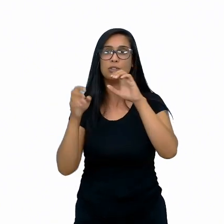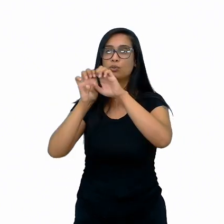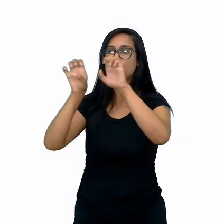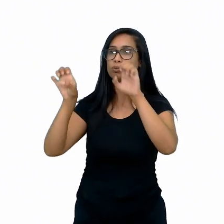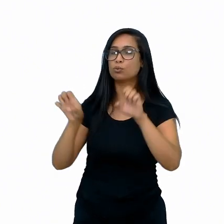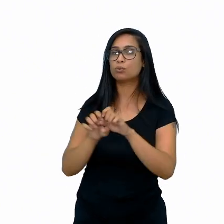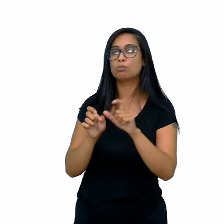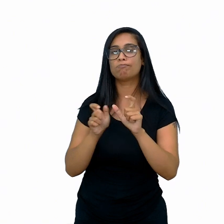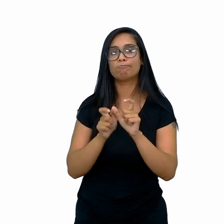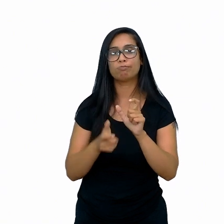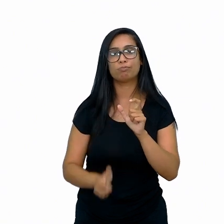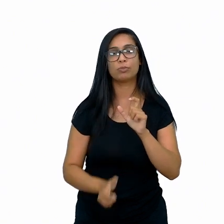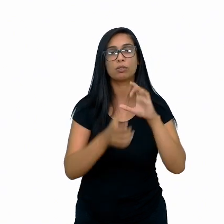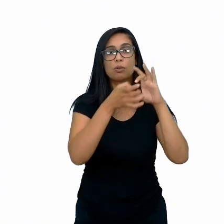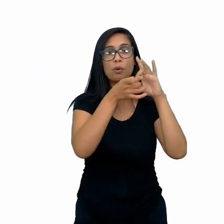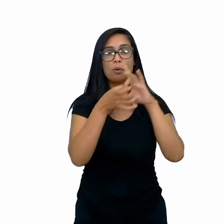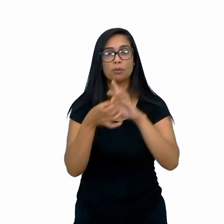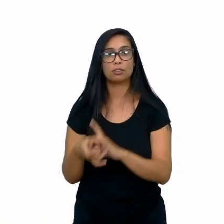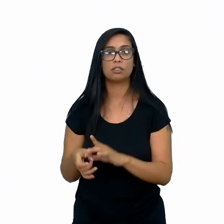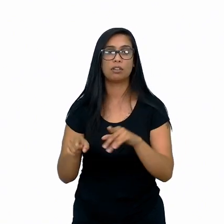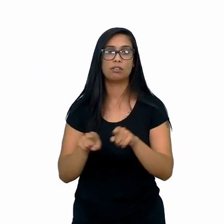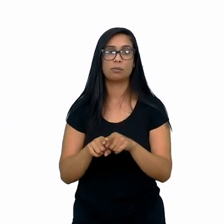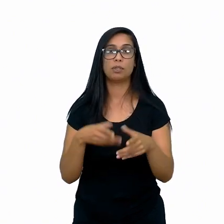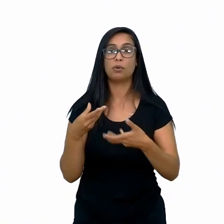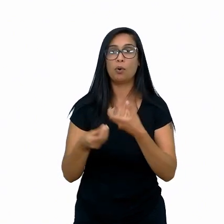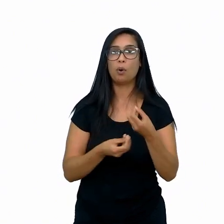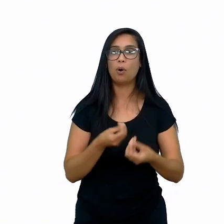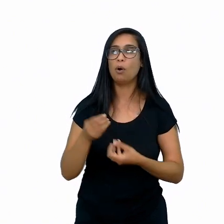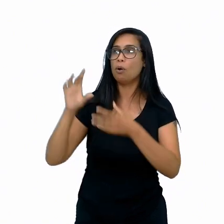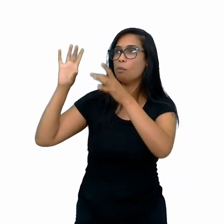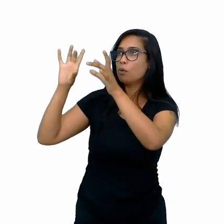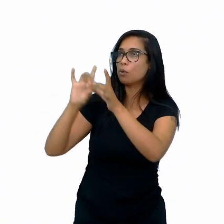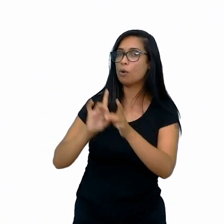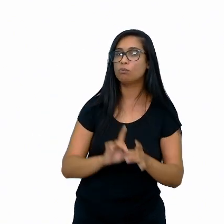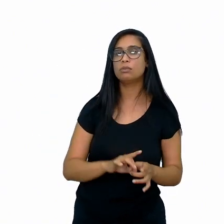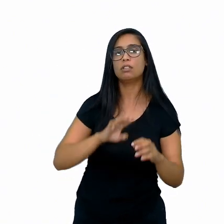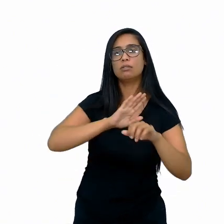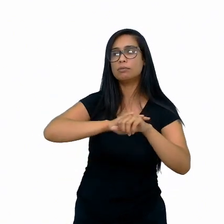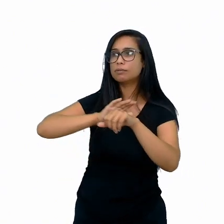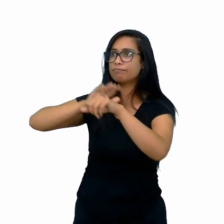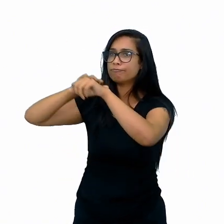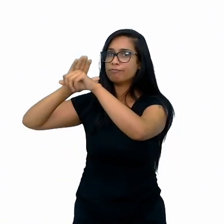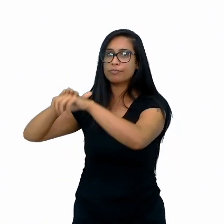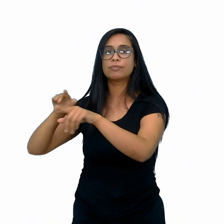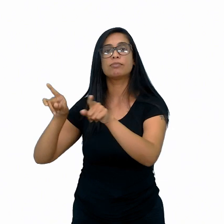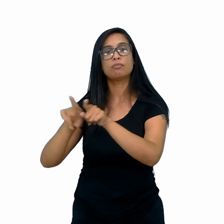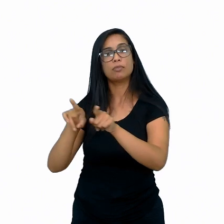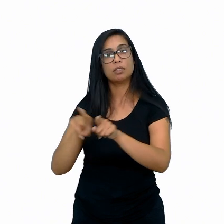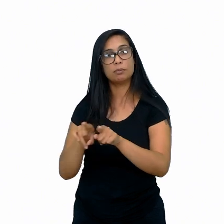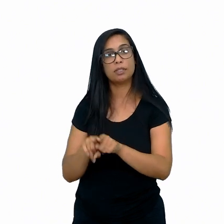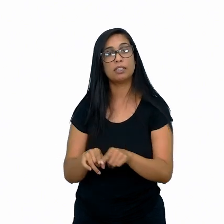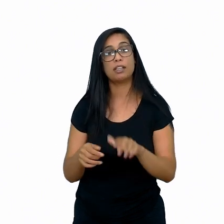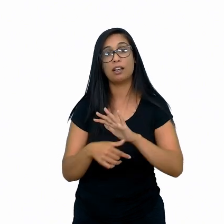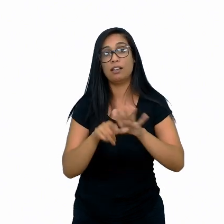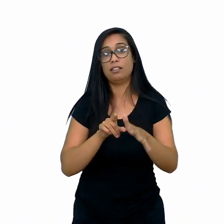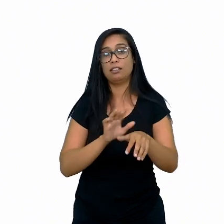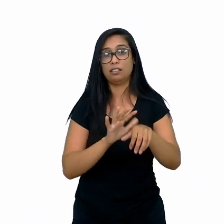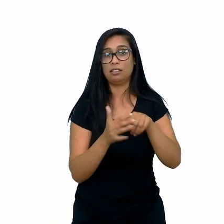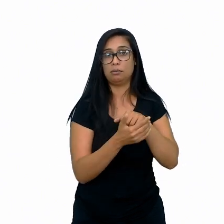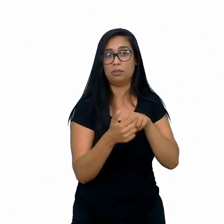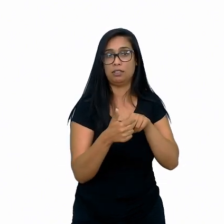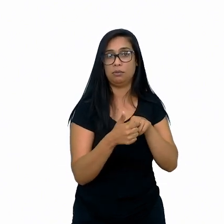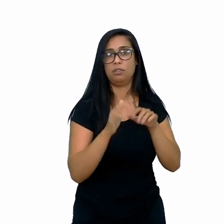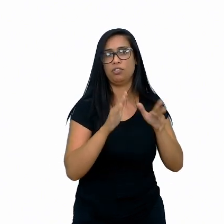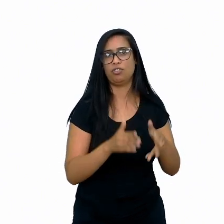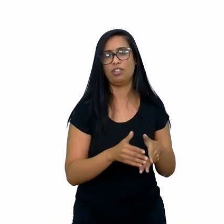estrutura, o contexto, como textualizar, mais do que já fazíamos antes da pandemia. Ou seja, o